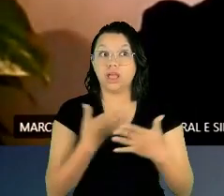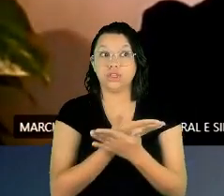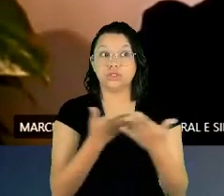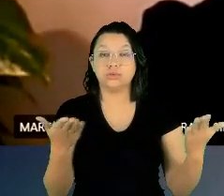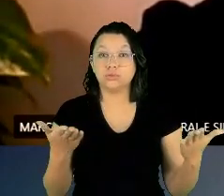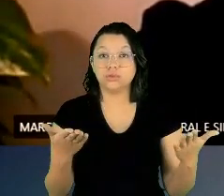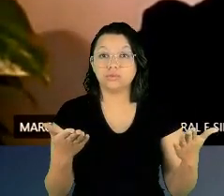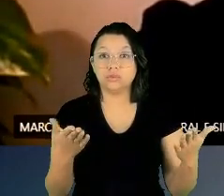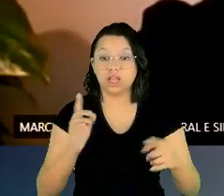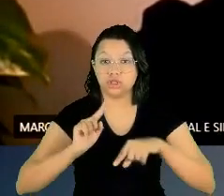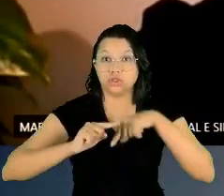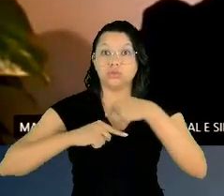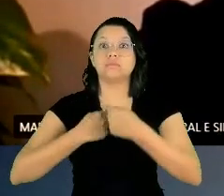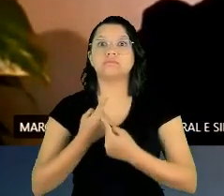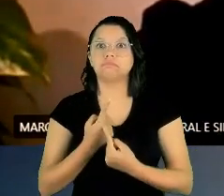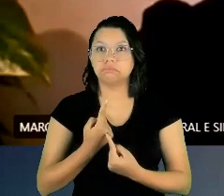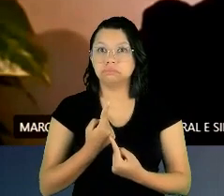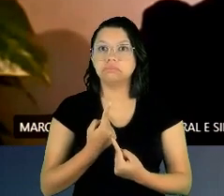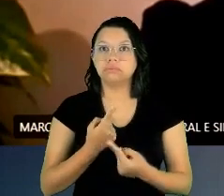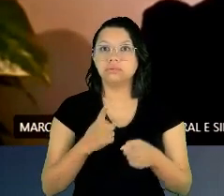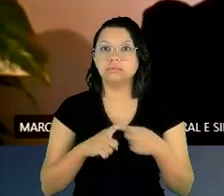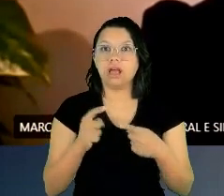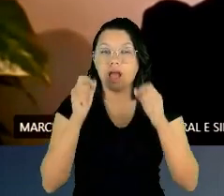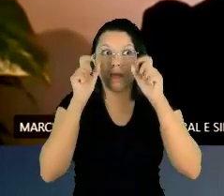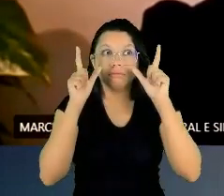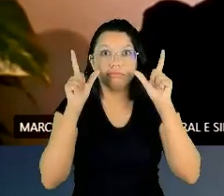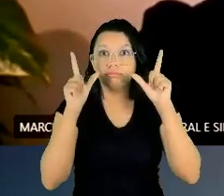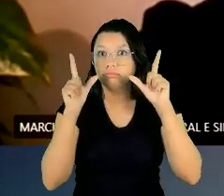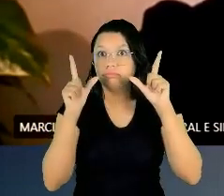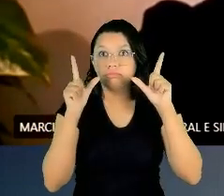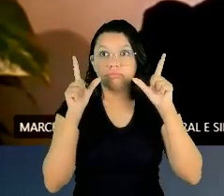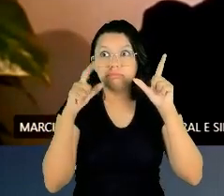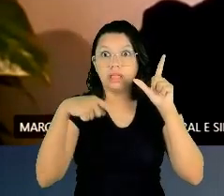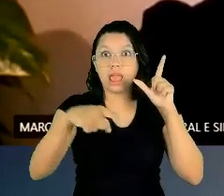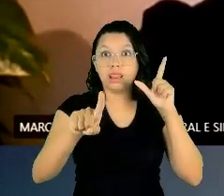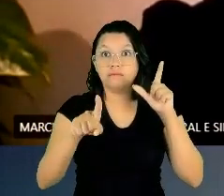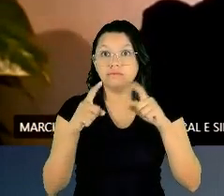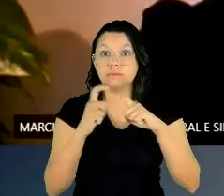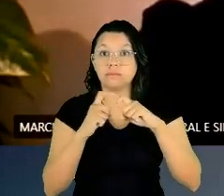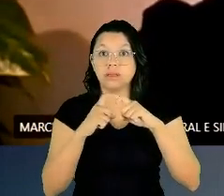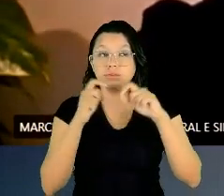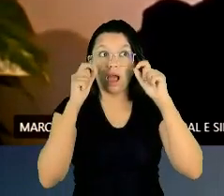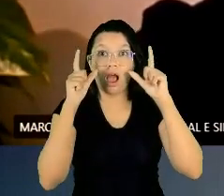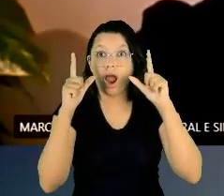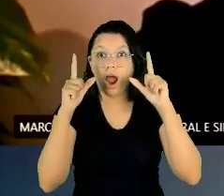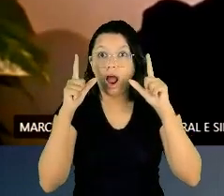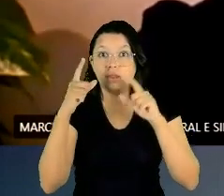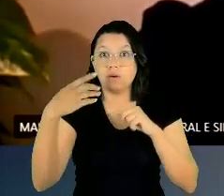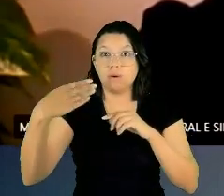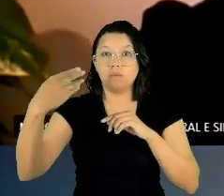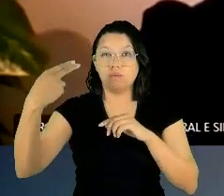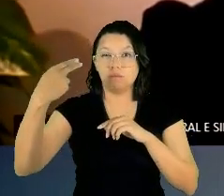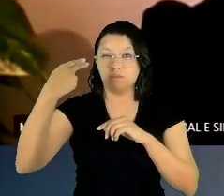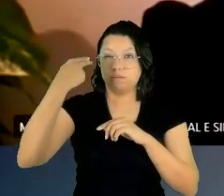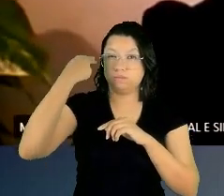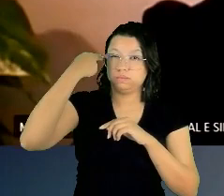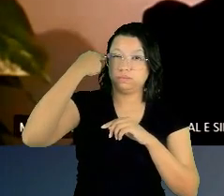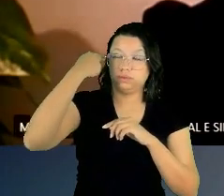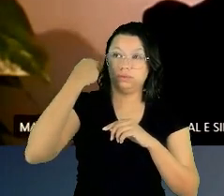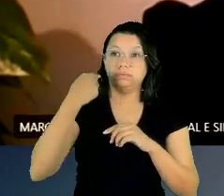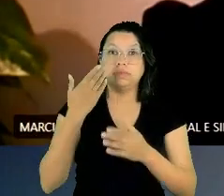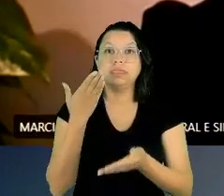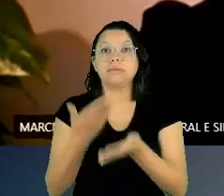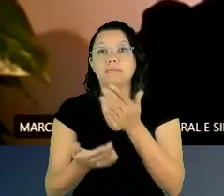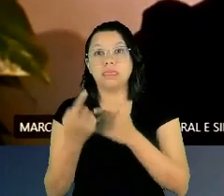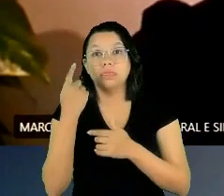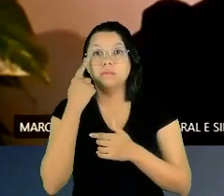Para surpresa de todo mundo, ele não só sobreviveu, como ele ficou acordado. Então, levaram ele para o médico acordado com aquela barra